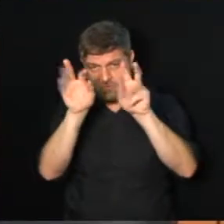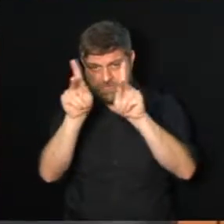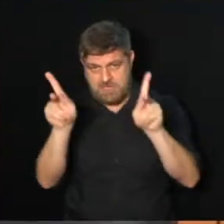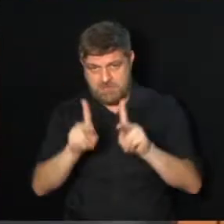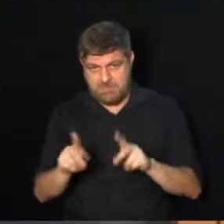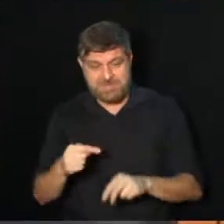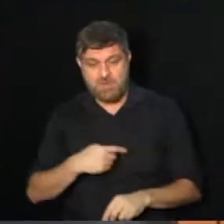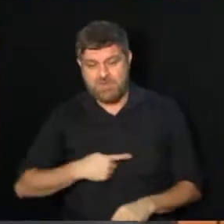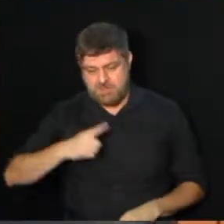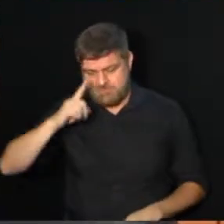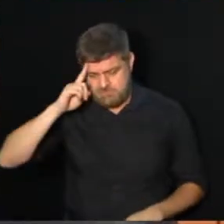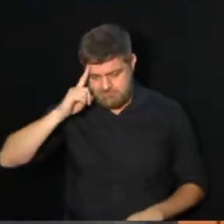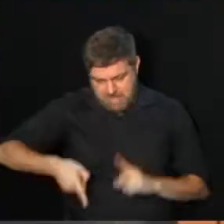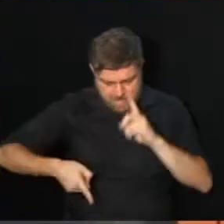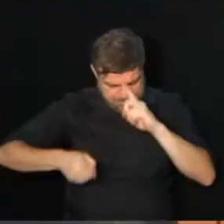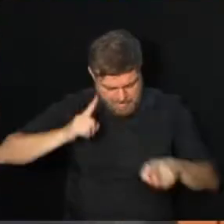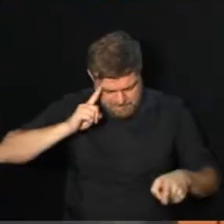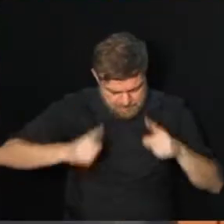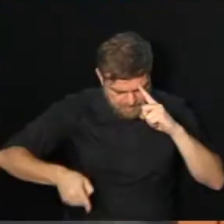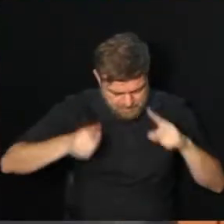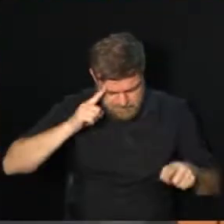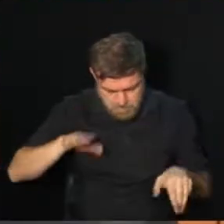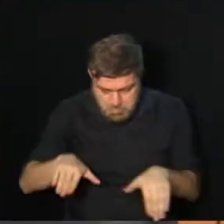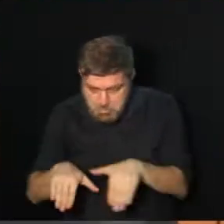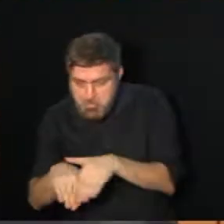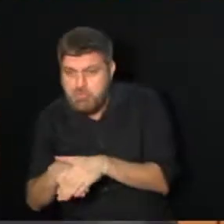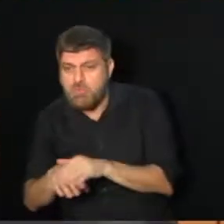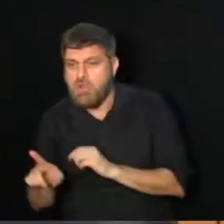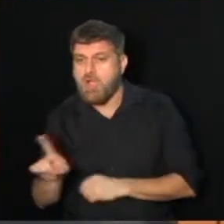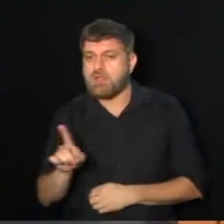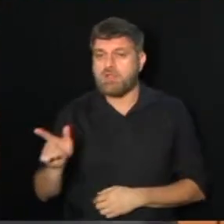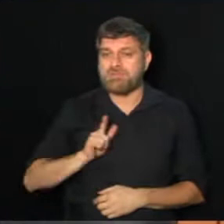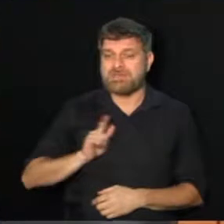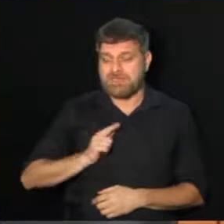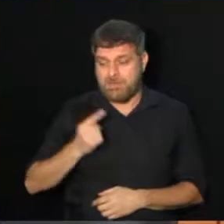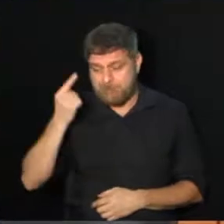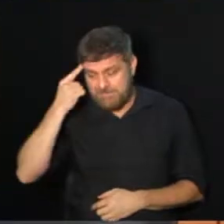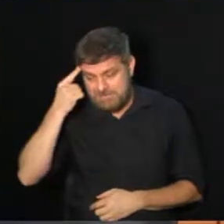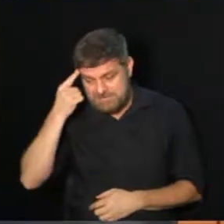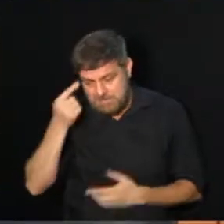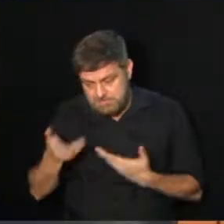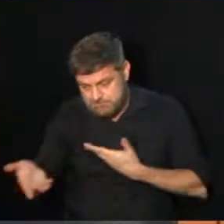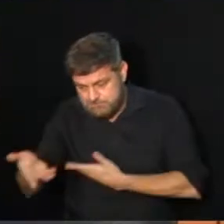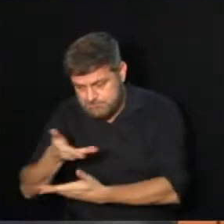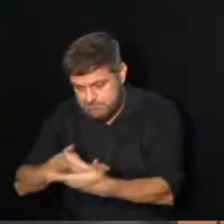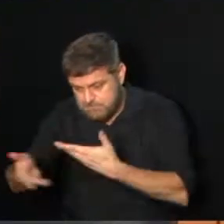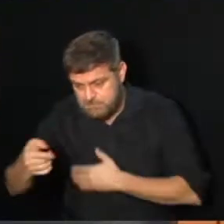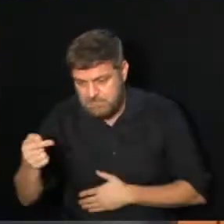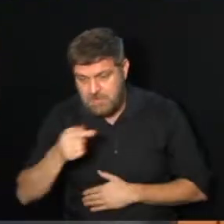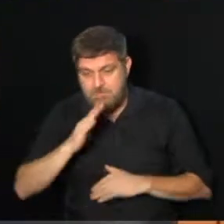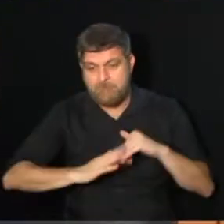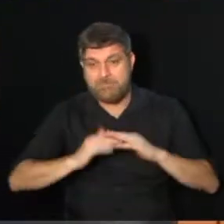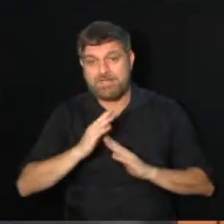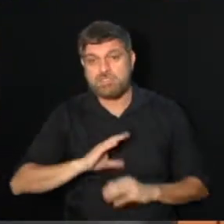é autoritário sobre o outro, mas ele compõe soluções com o outro, é um ato de extrema coragem. É um ato de